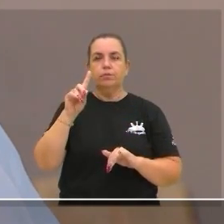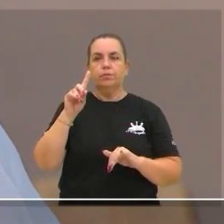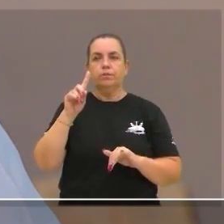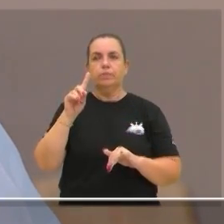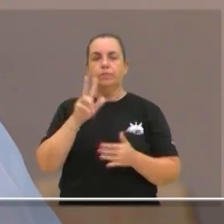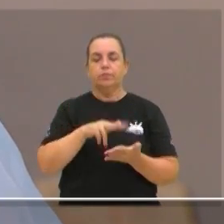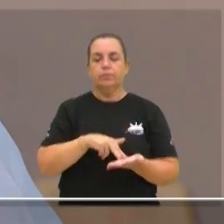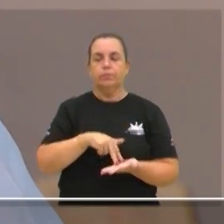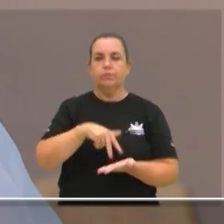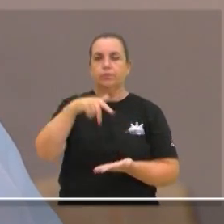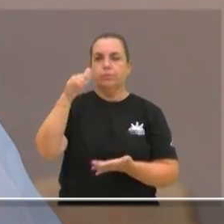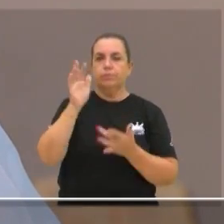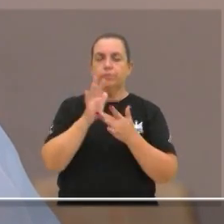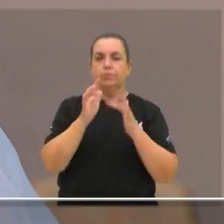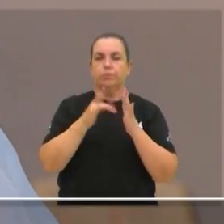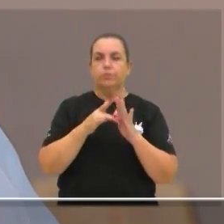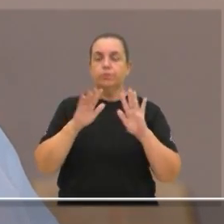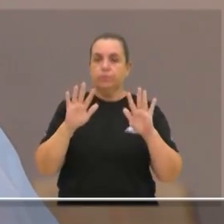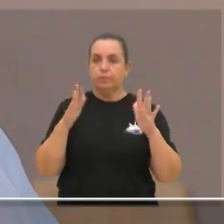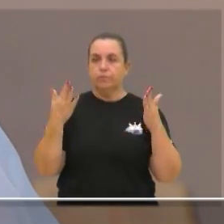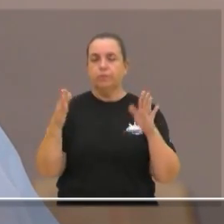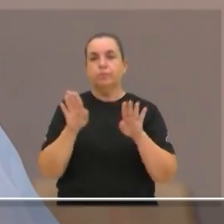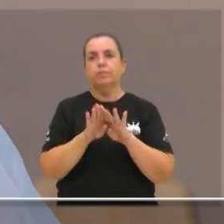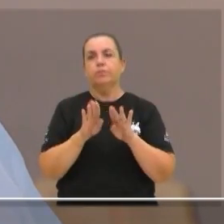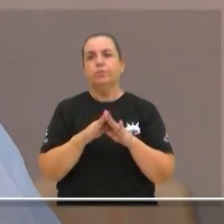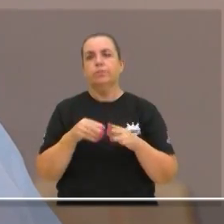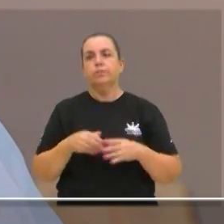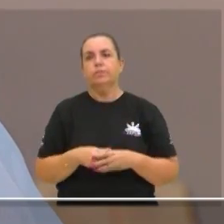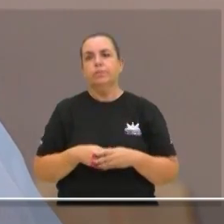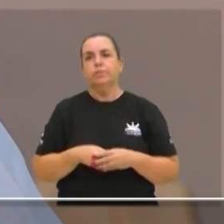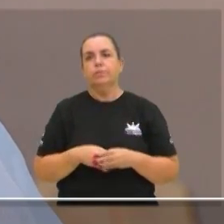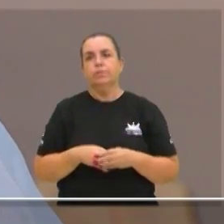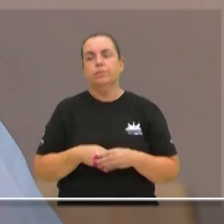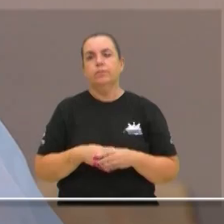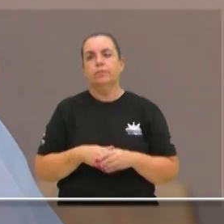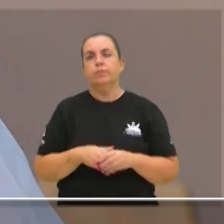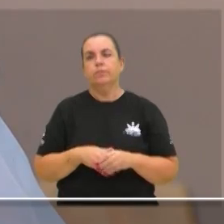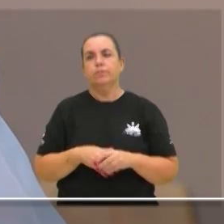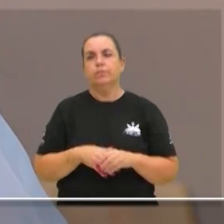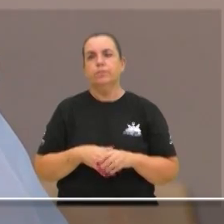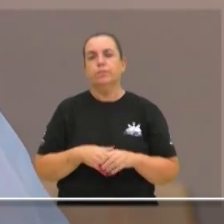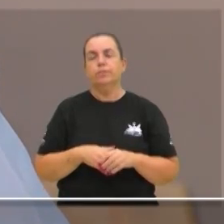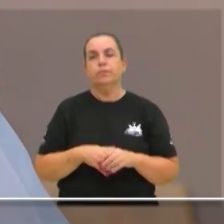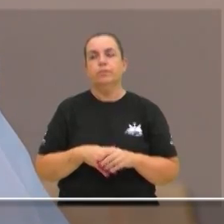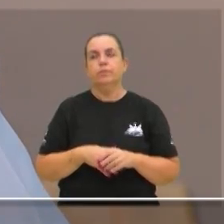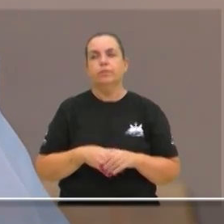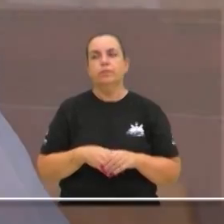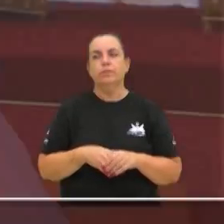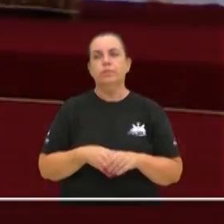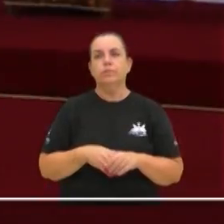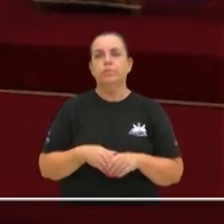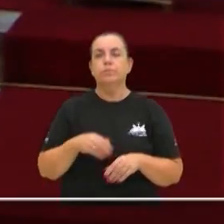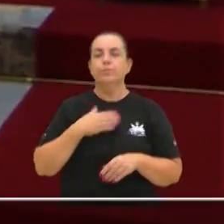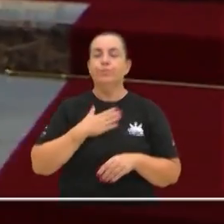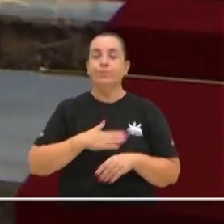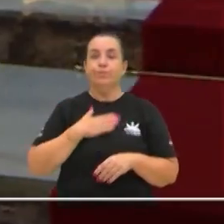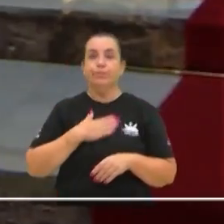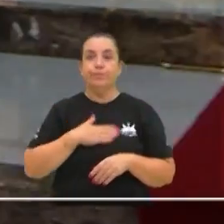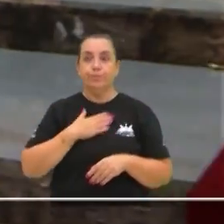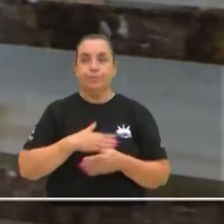e das demais festas que dela derivam. Acompanhemos. Irmãos